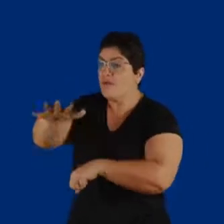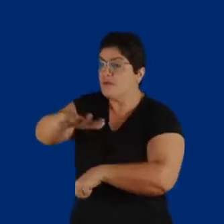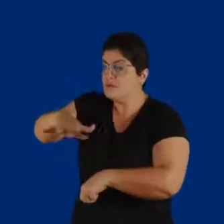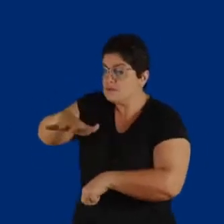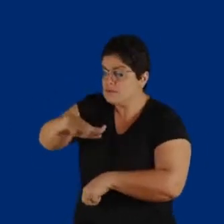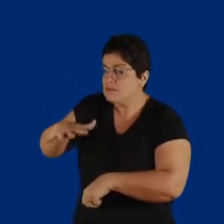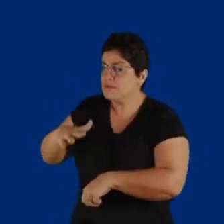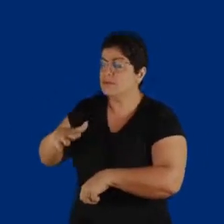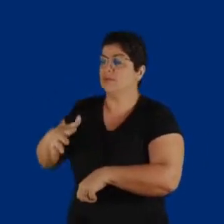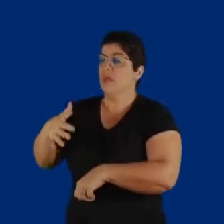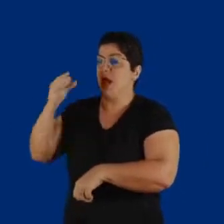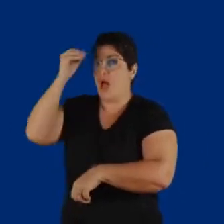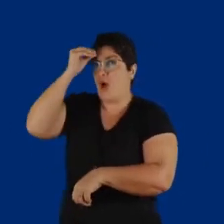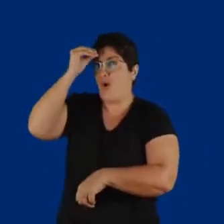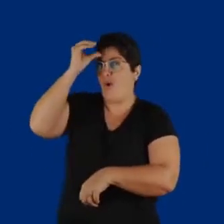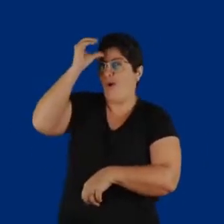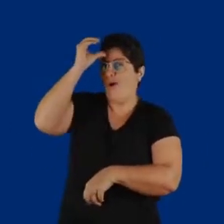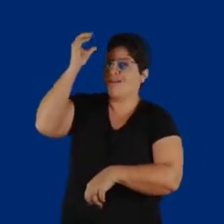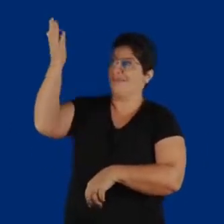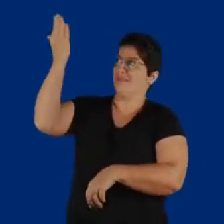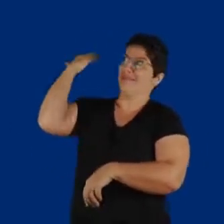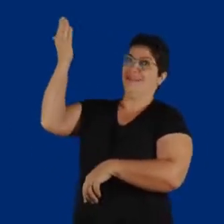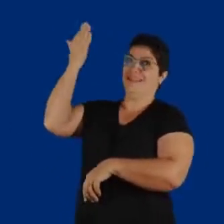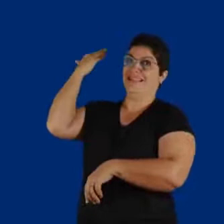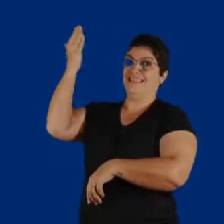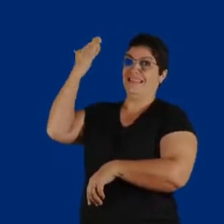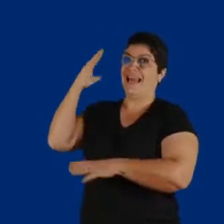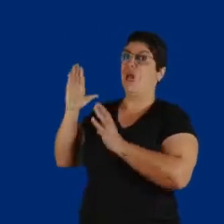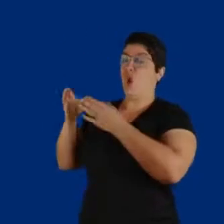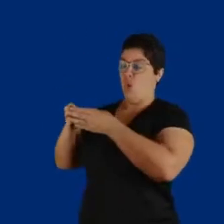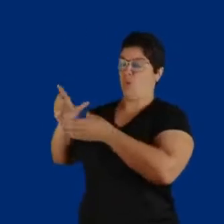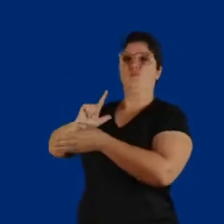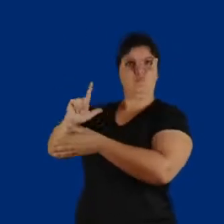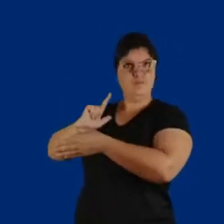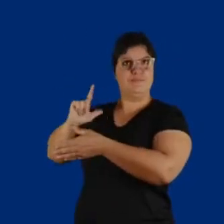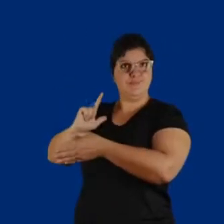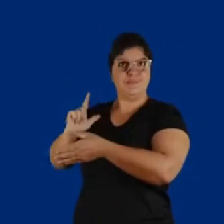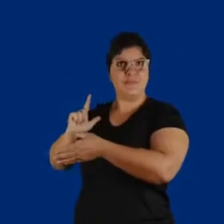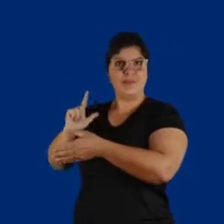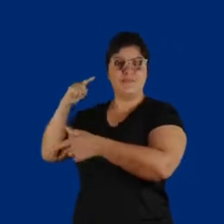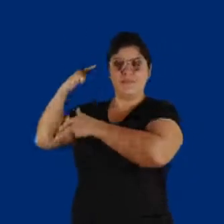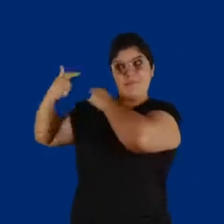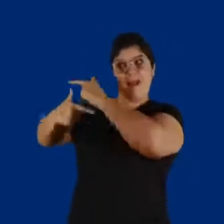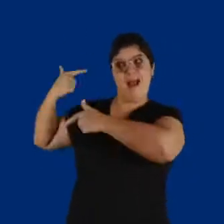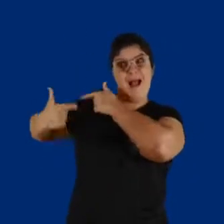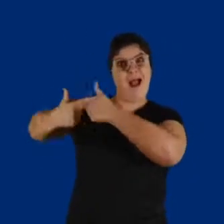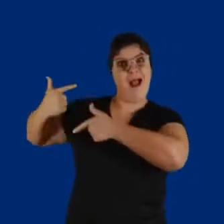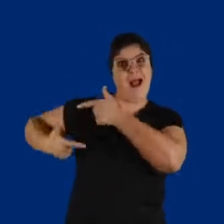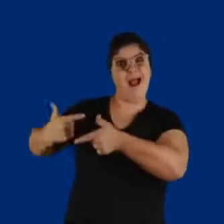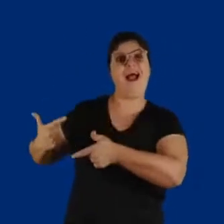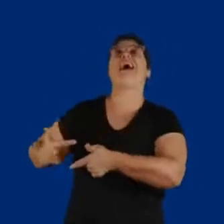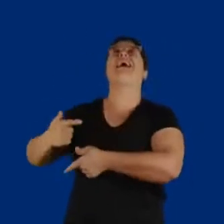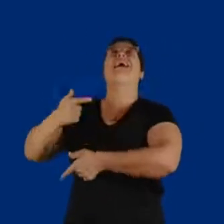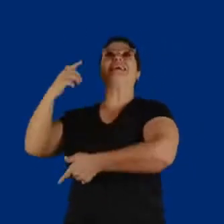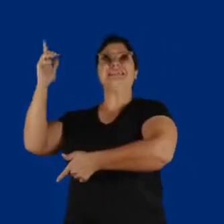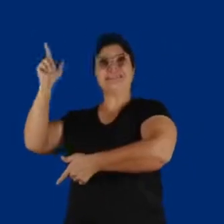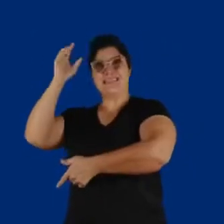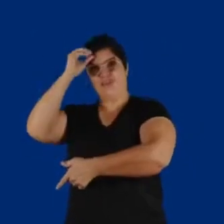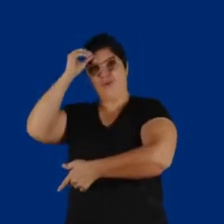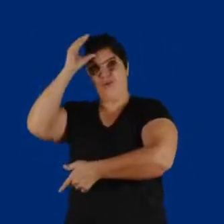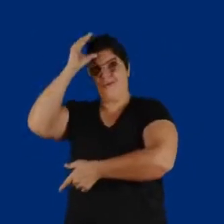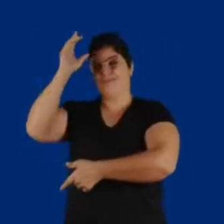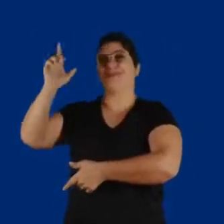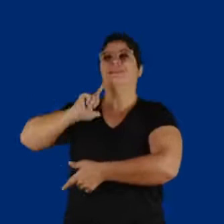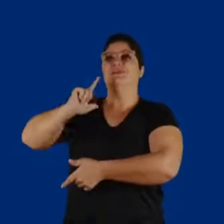aquele conhecimento ancestral que nós temos nas nossas comunidades. E esse conhecimento